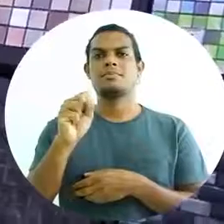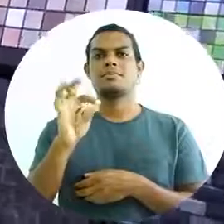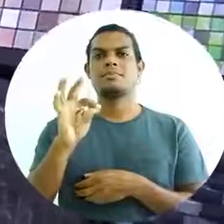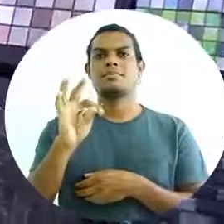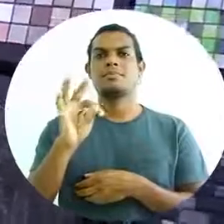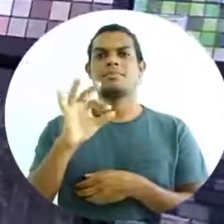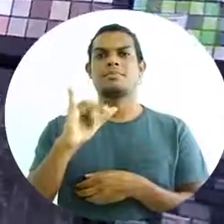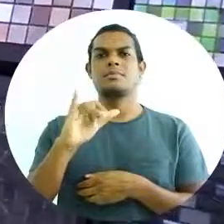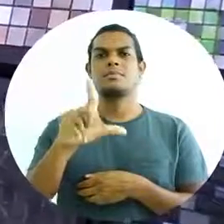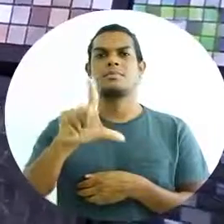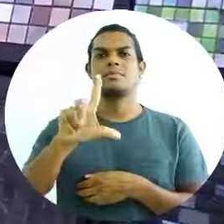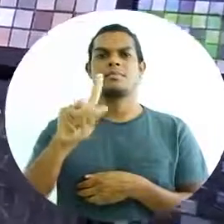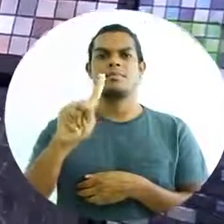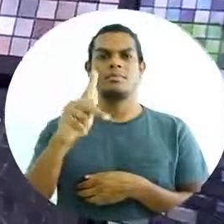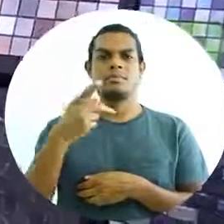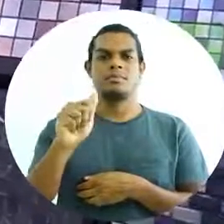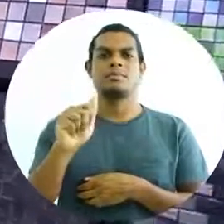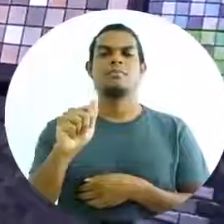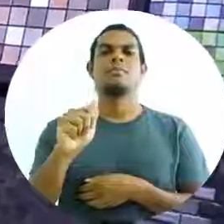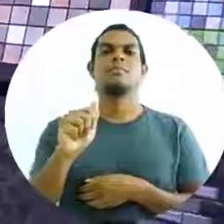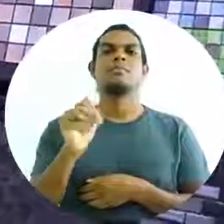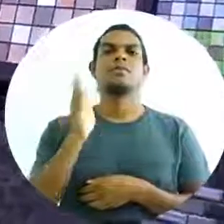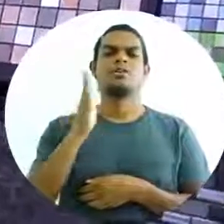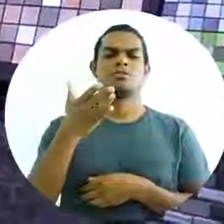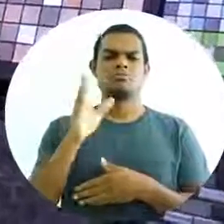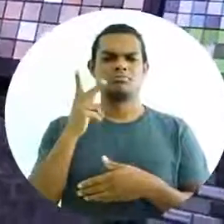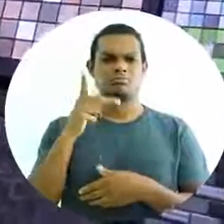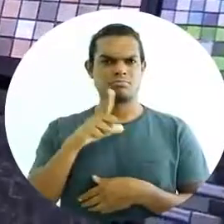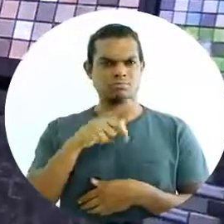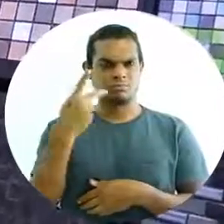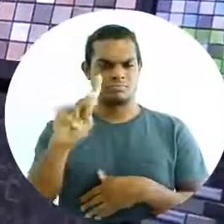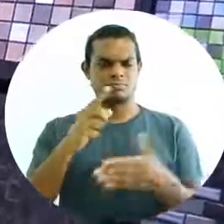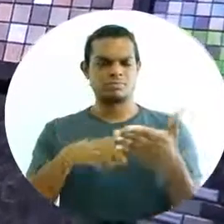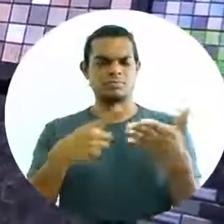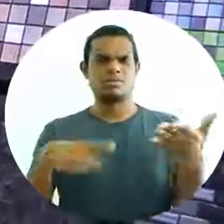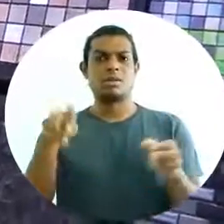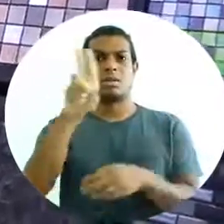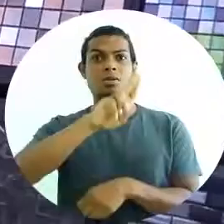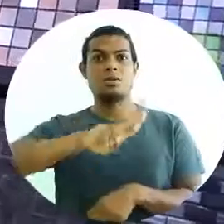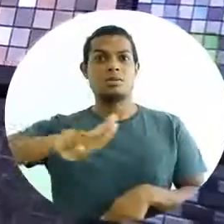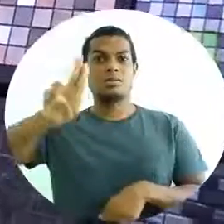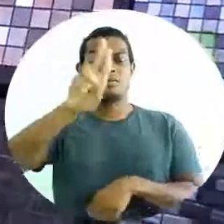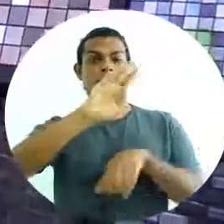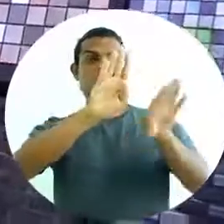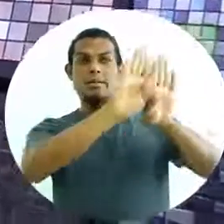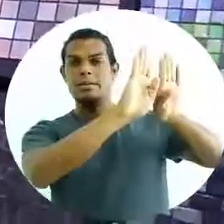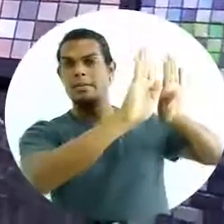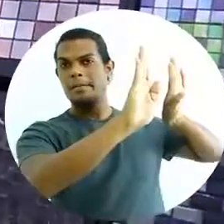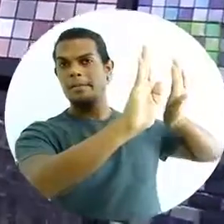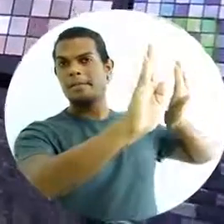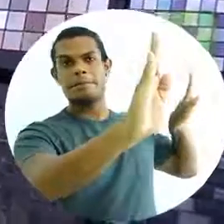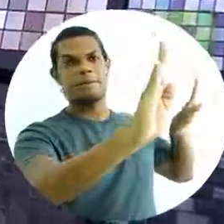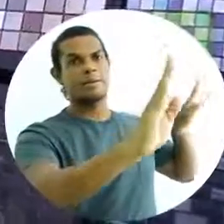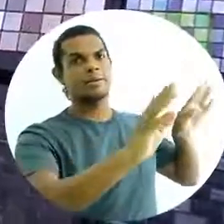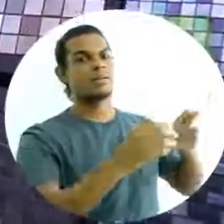A pastilha, como vimos no caderno, ela só vai ser aplicada na parede. É um material que não